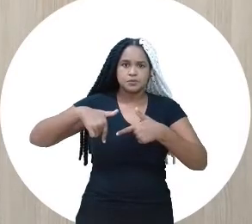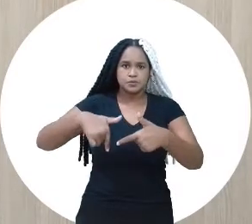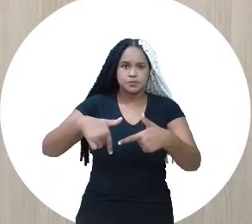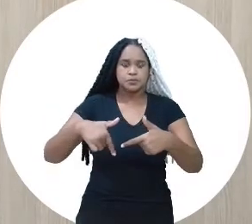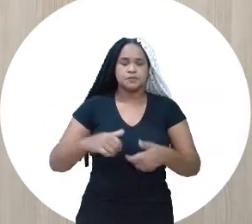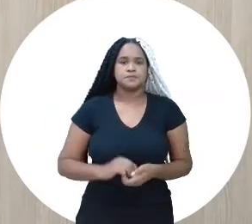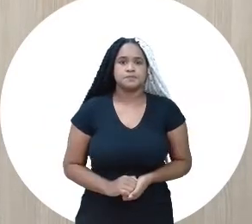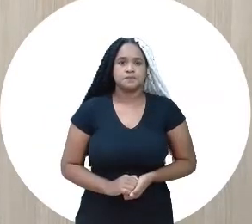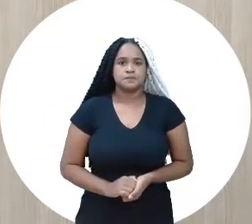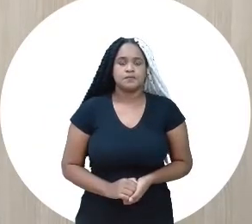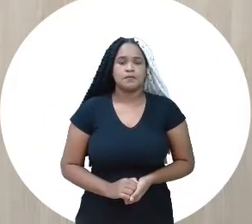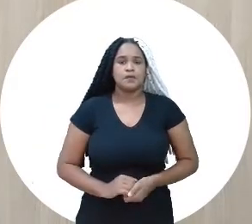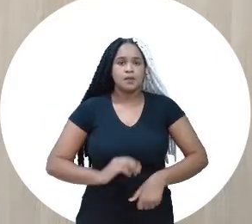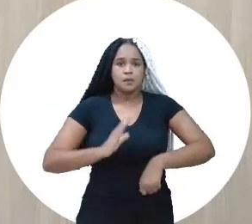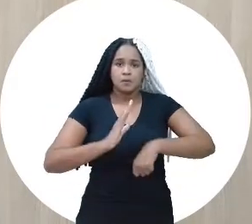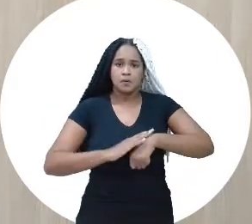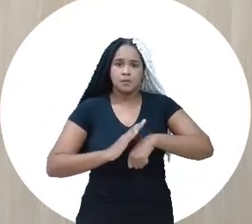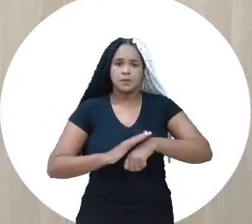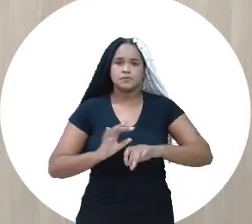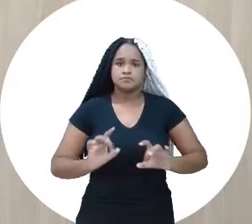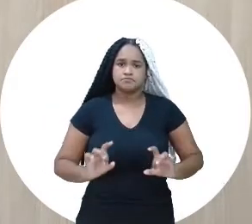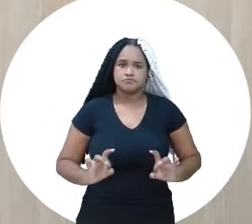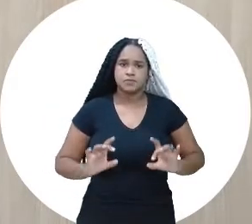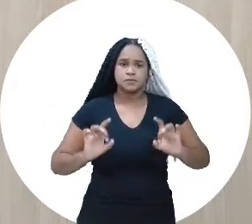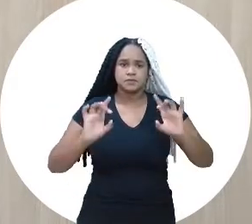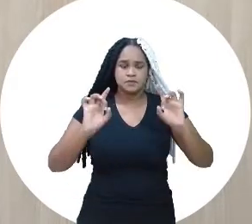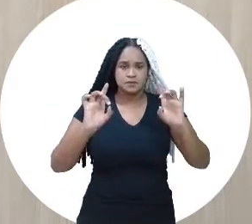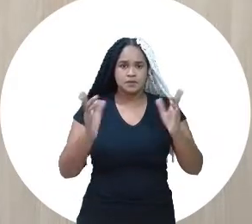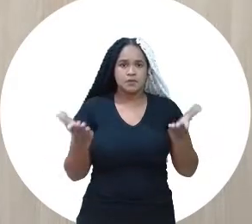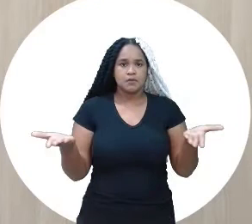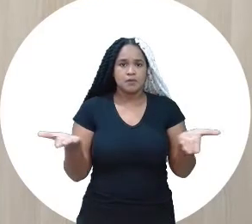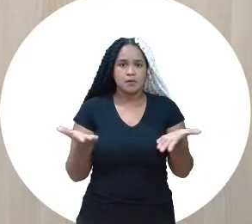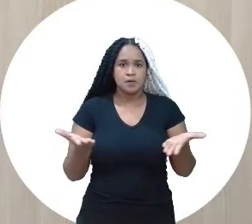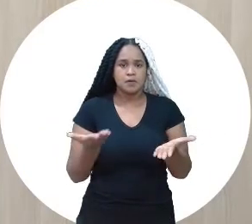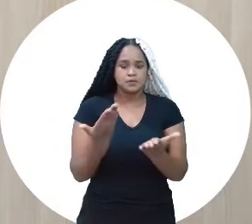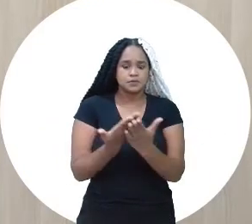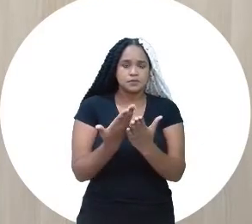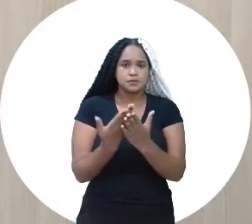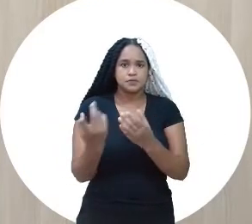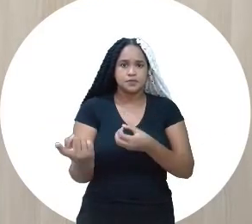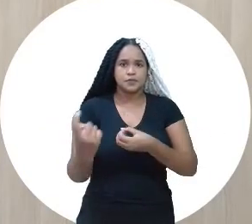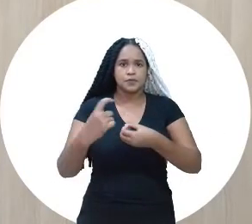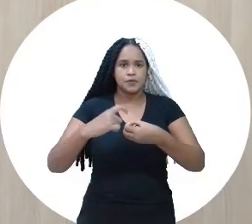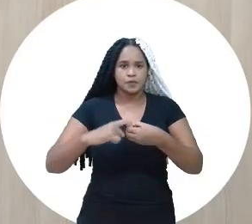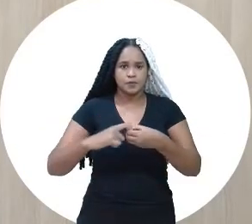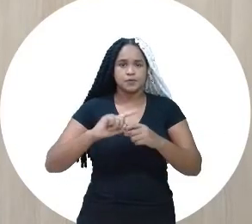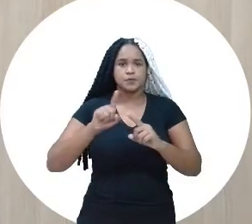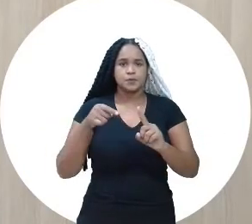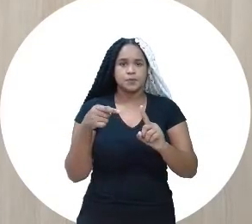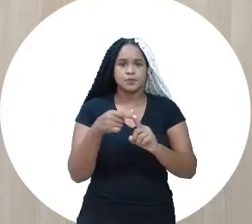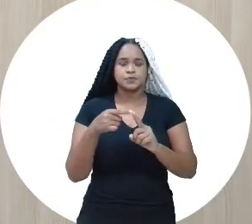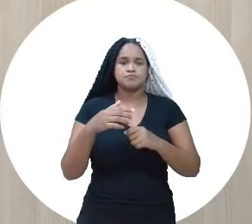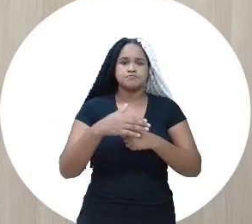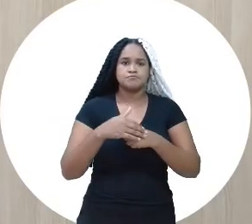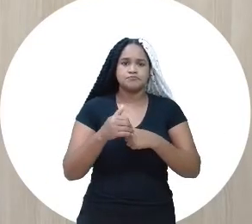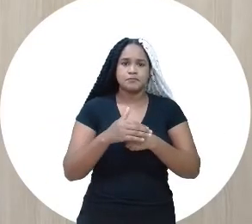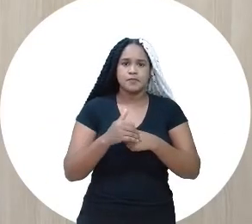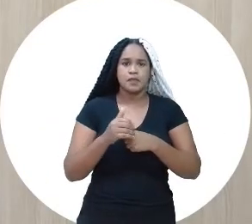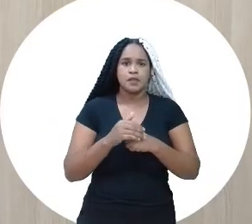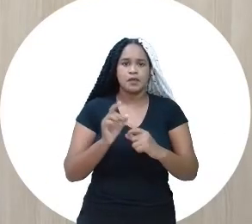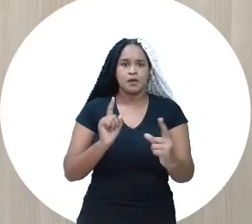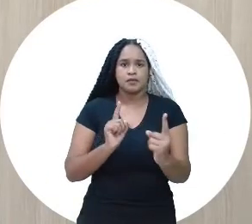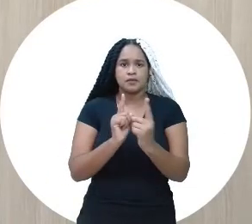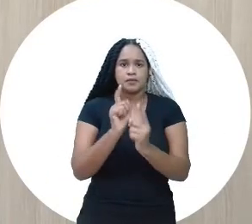este momento seja um momento muito especial nesse processo de retomada para acolhimento de todos que fazem parte da nossa